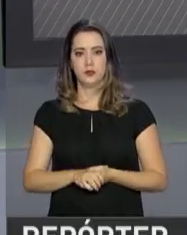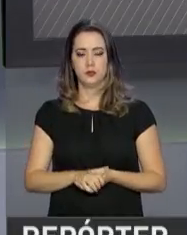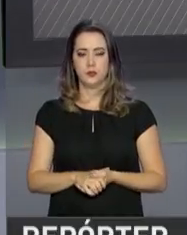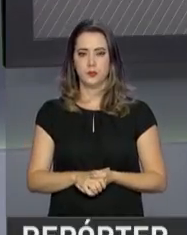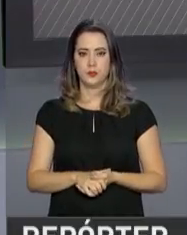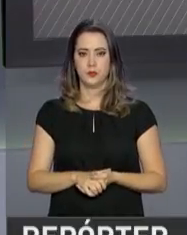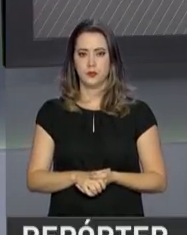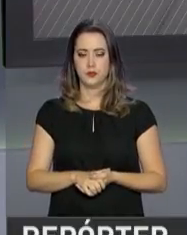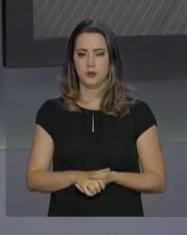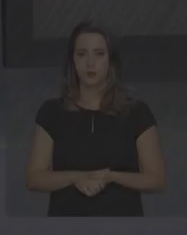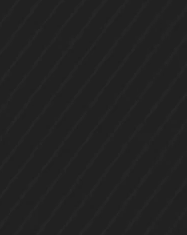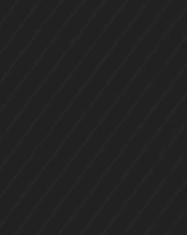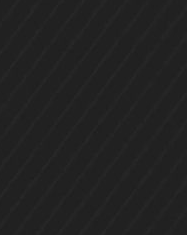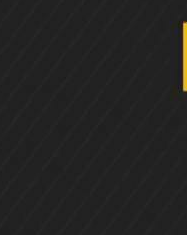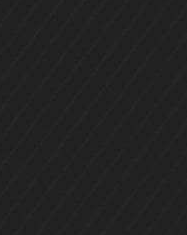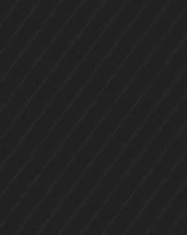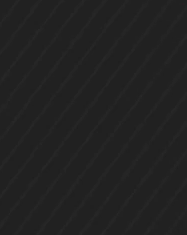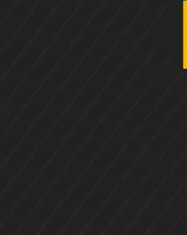federal